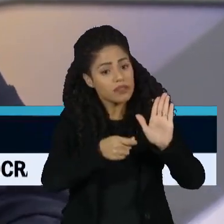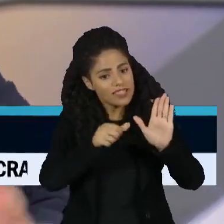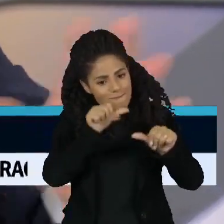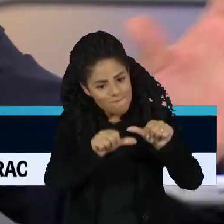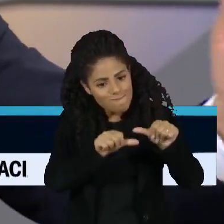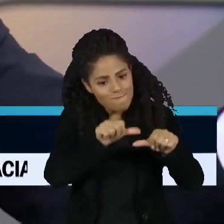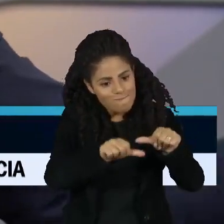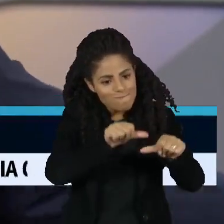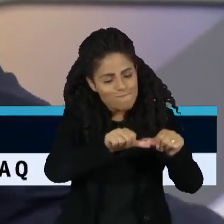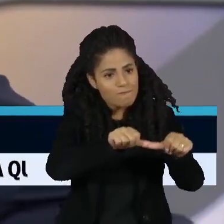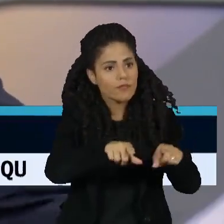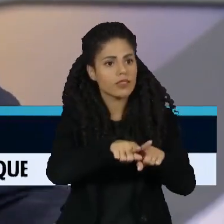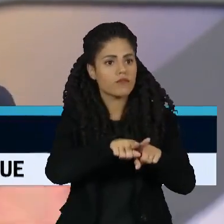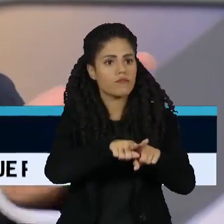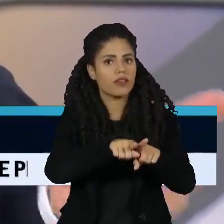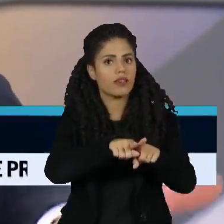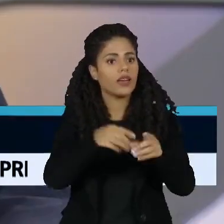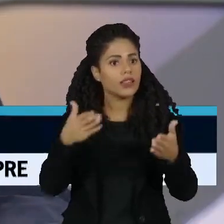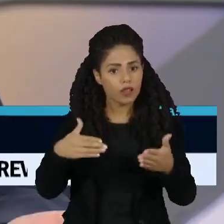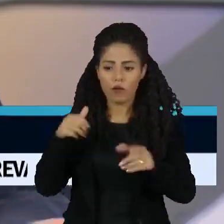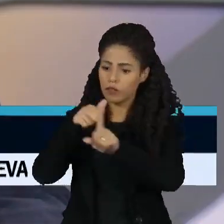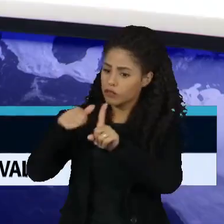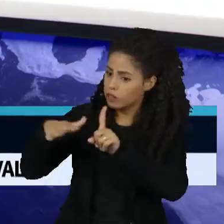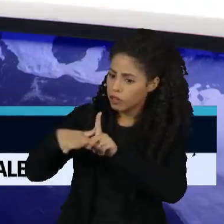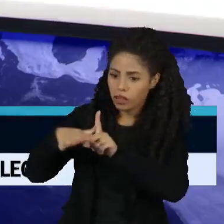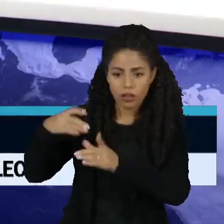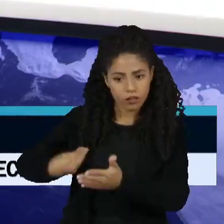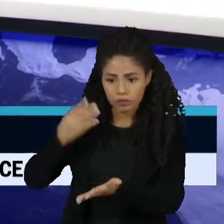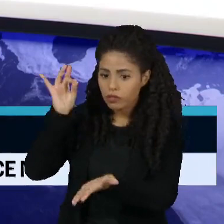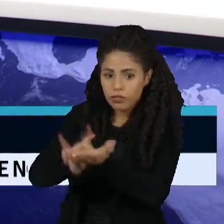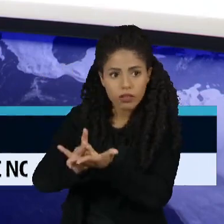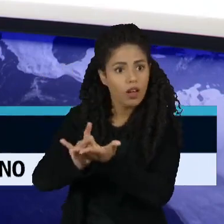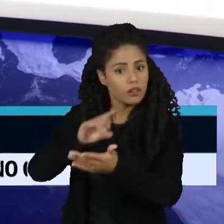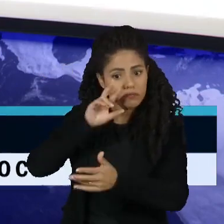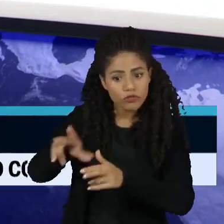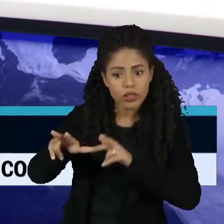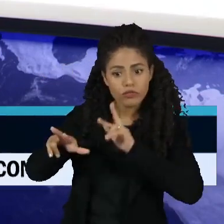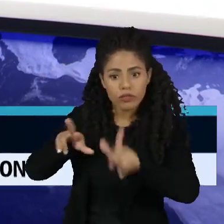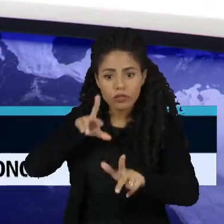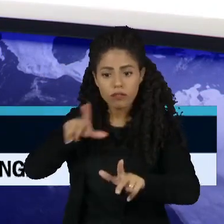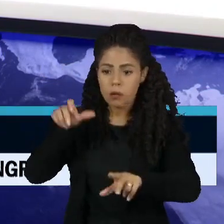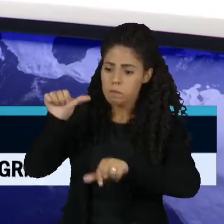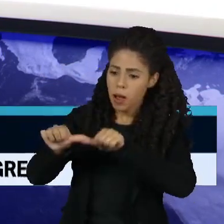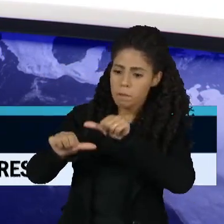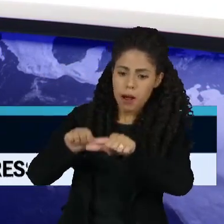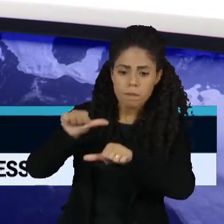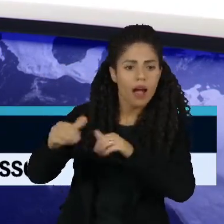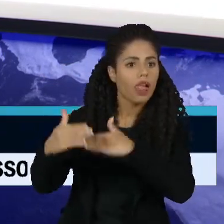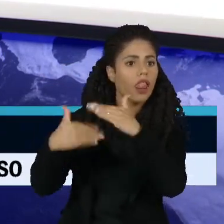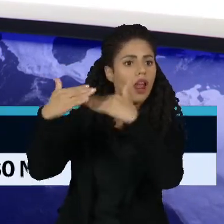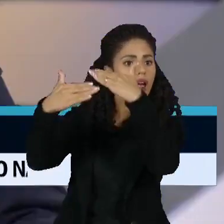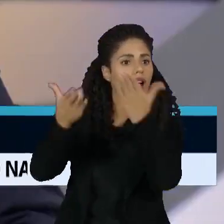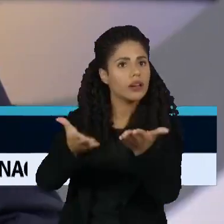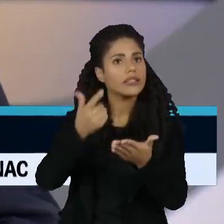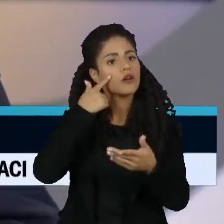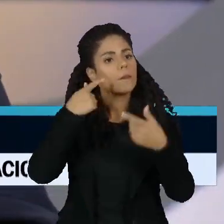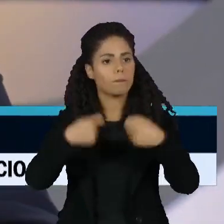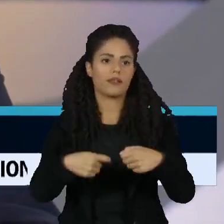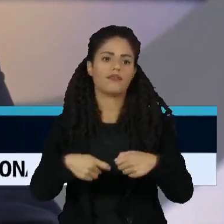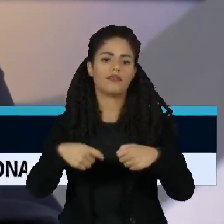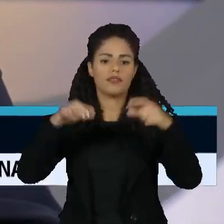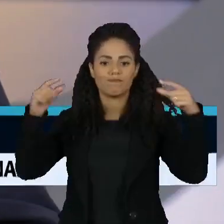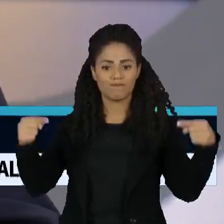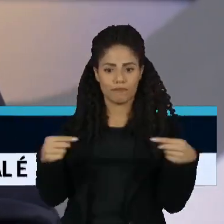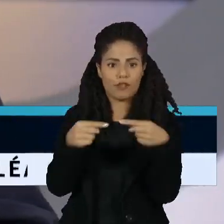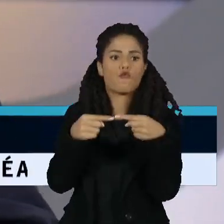alterada, certamente já terão novas realidades sociais que já não estarão representadas na lei. Então, esse é o dinamismo.